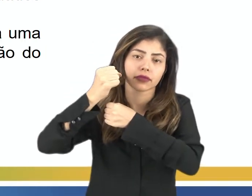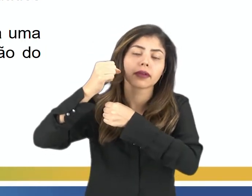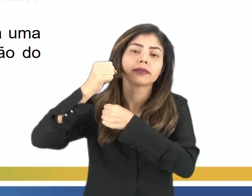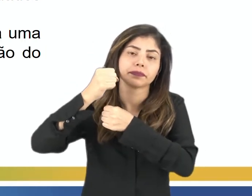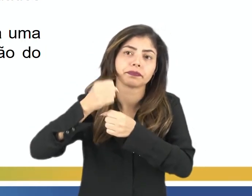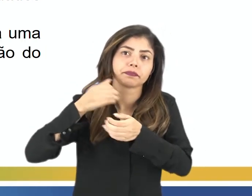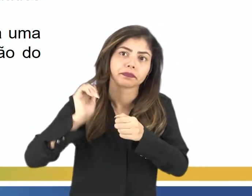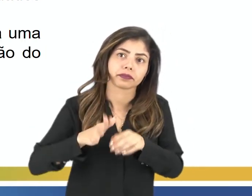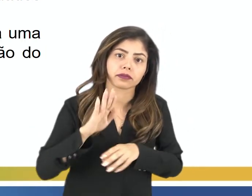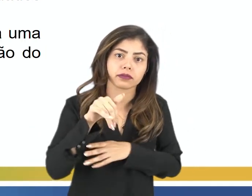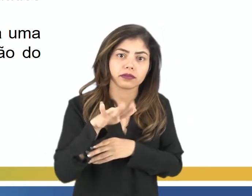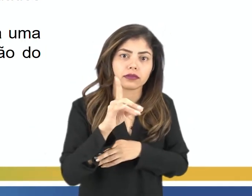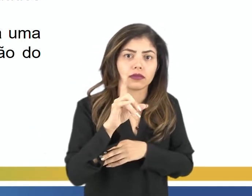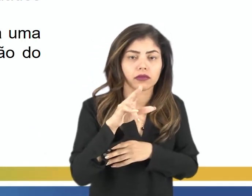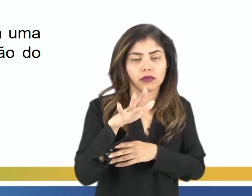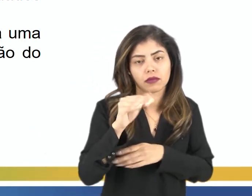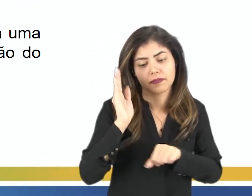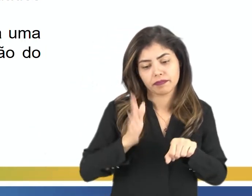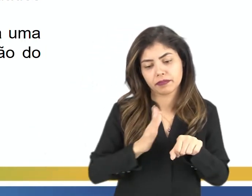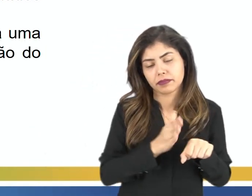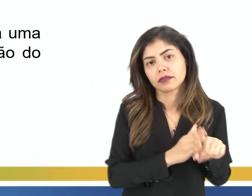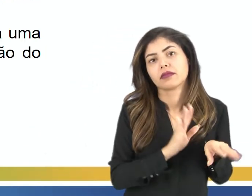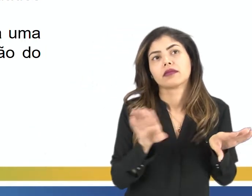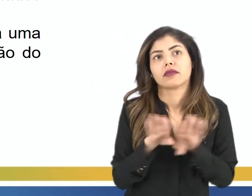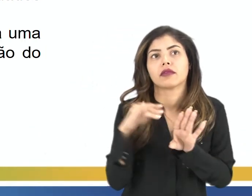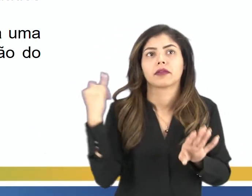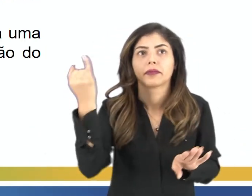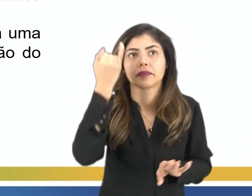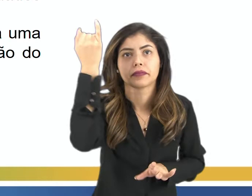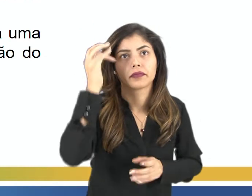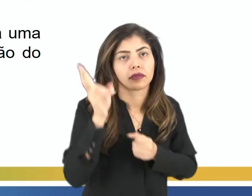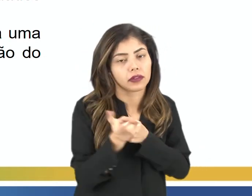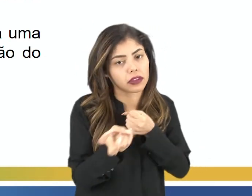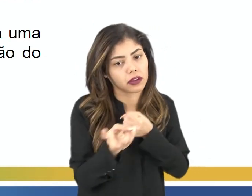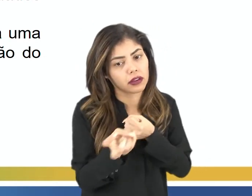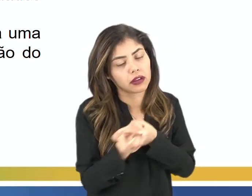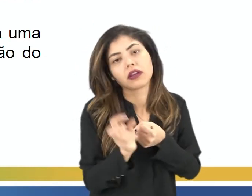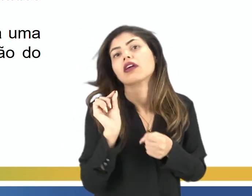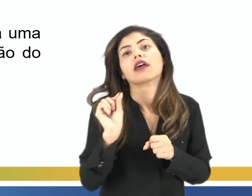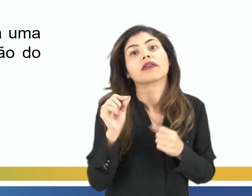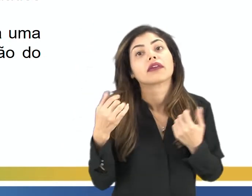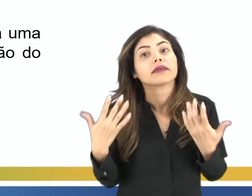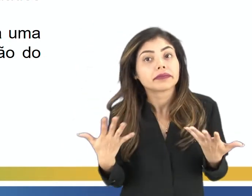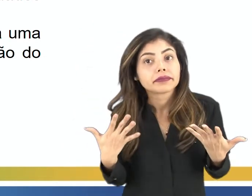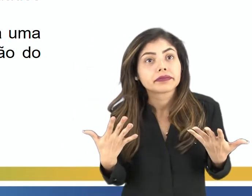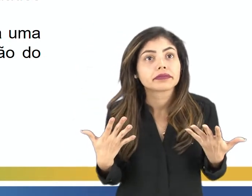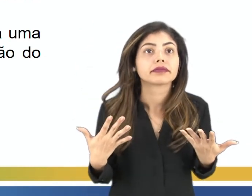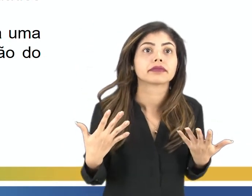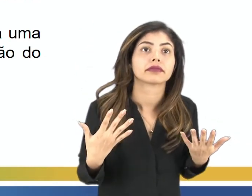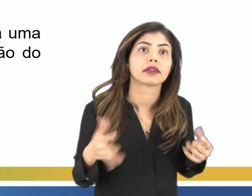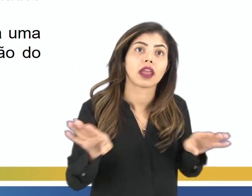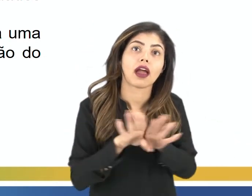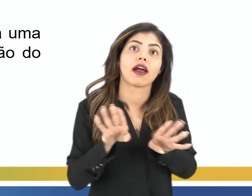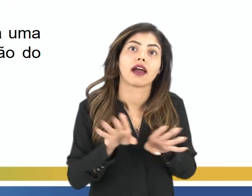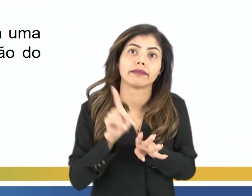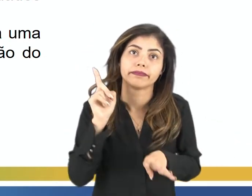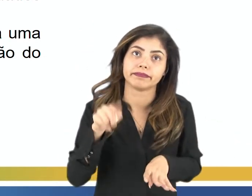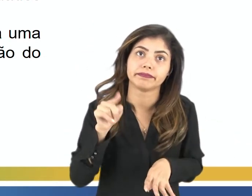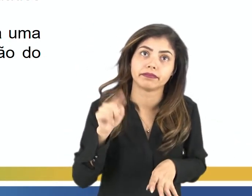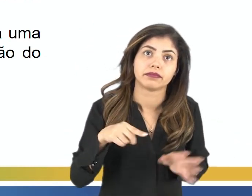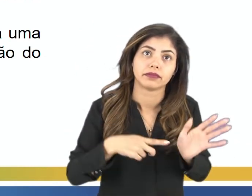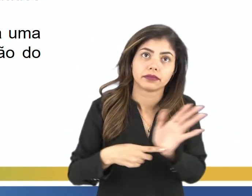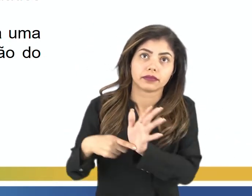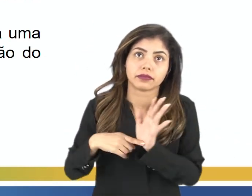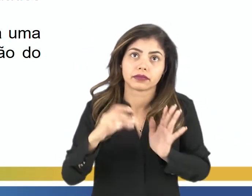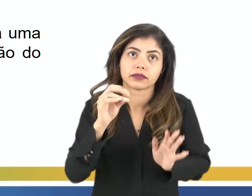farinha para o sustento da sua família. Mas a principal fonte de renda dos castanheiros é a coleta, né,